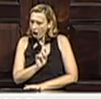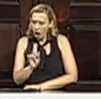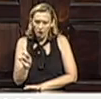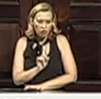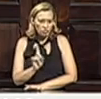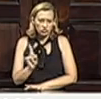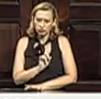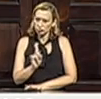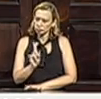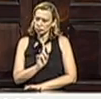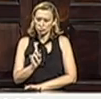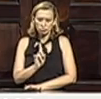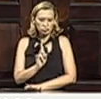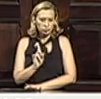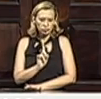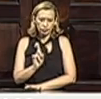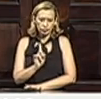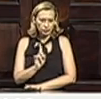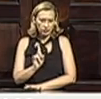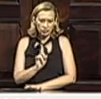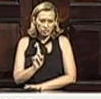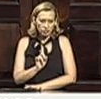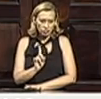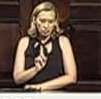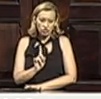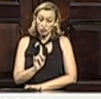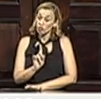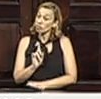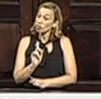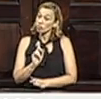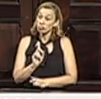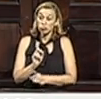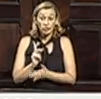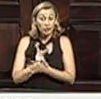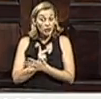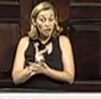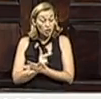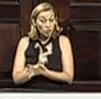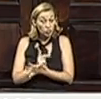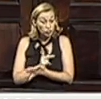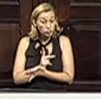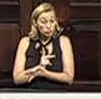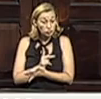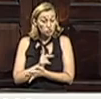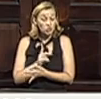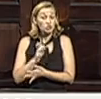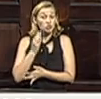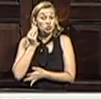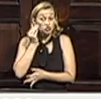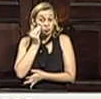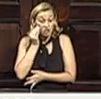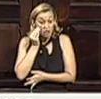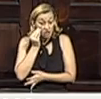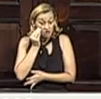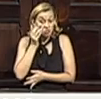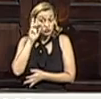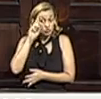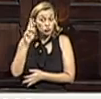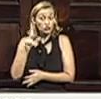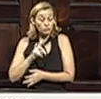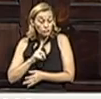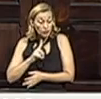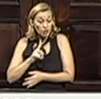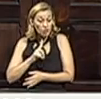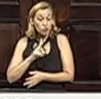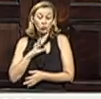não cometa tamanho equívoco, não obstante toda a experiência, todo o conhecimento